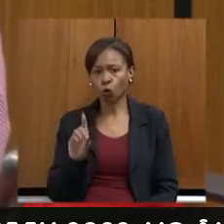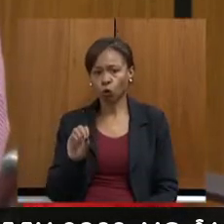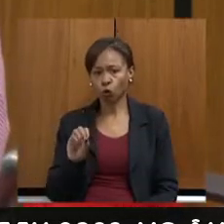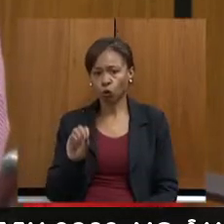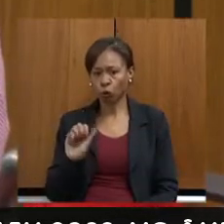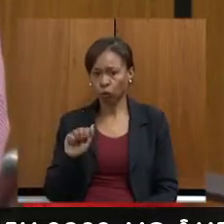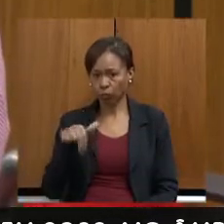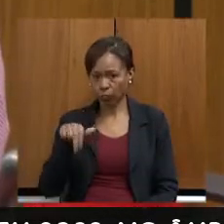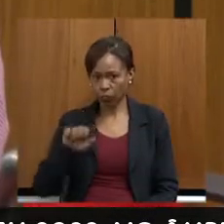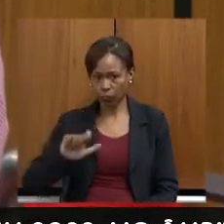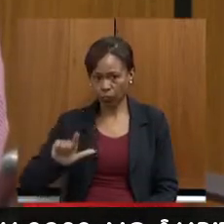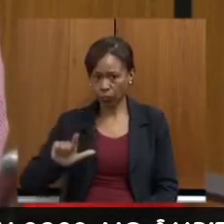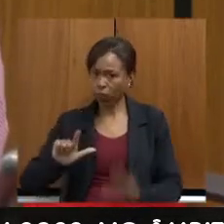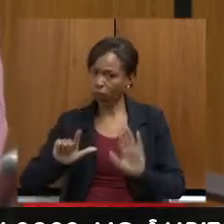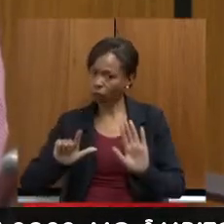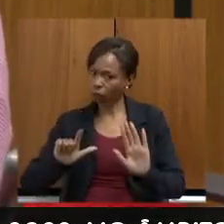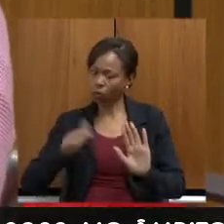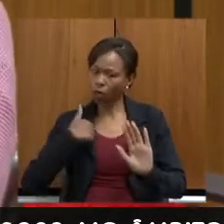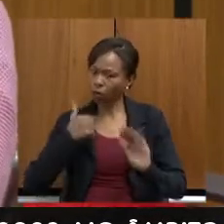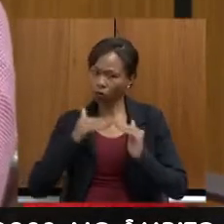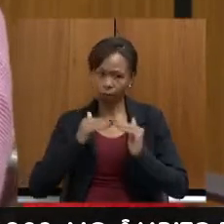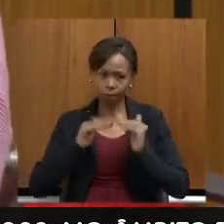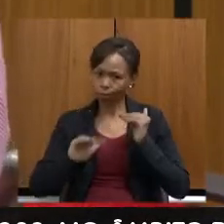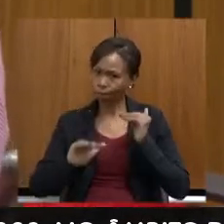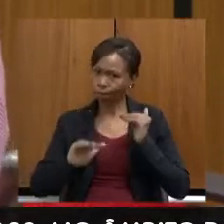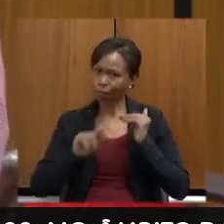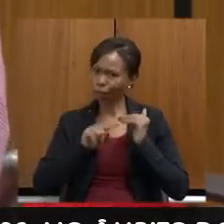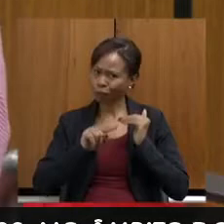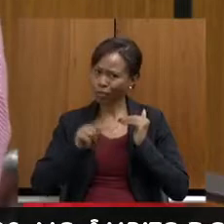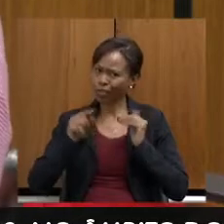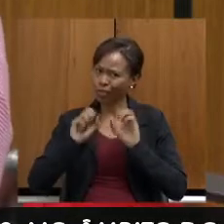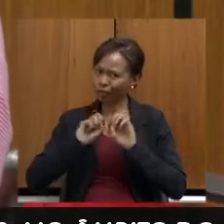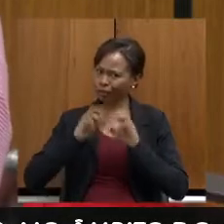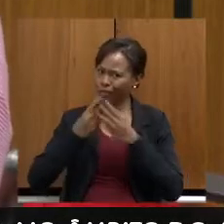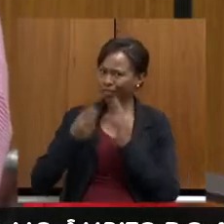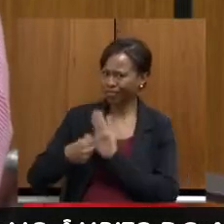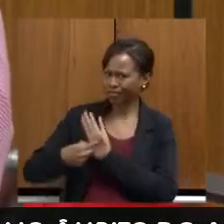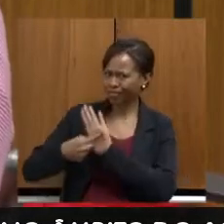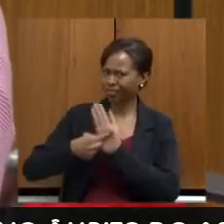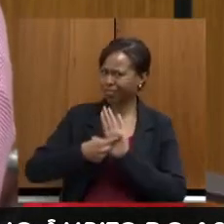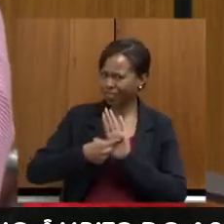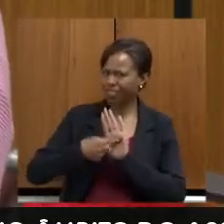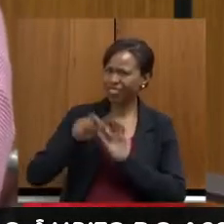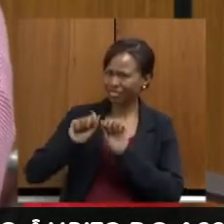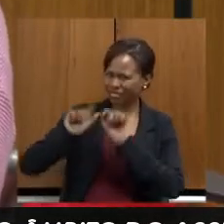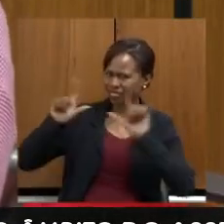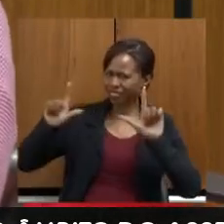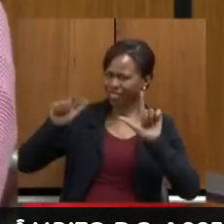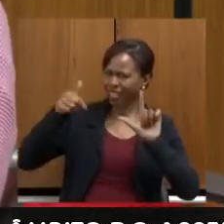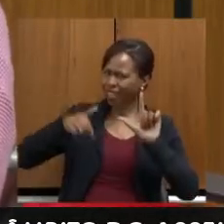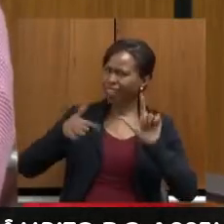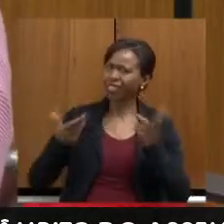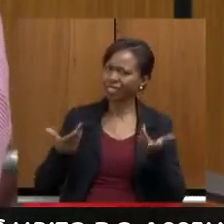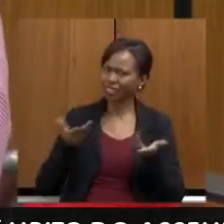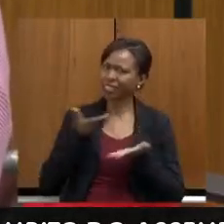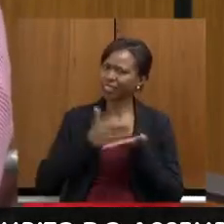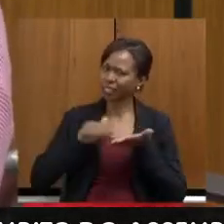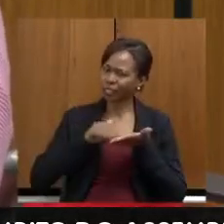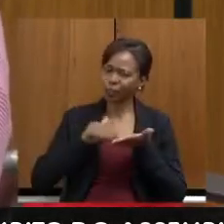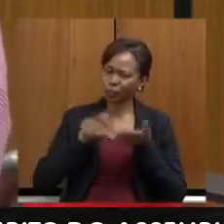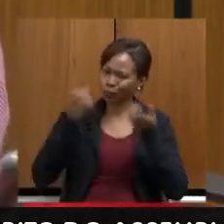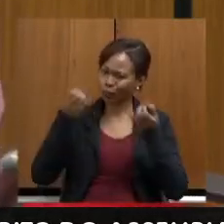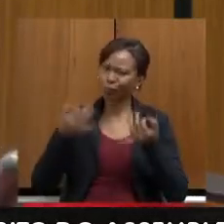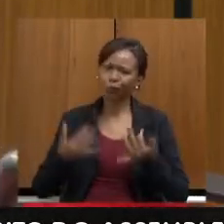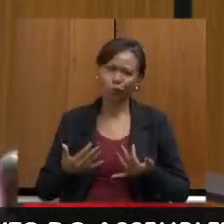me permita discordar da avaliação apresentada pela secretaria aqui nesse Assembleia fiscaliza